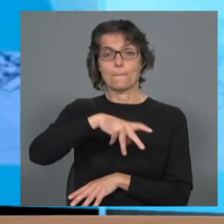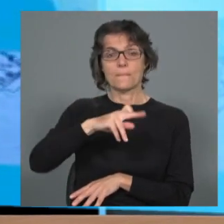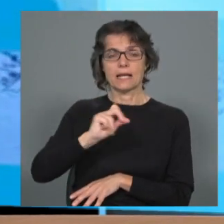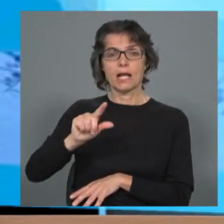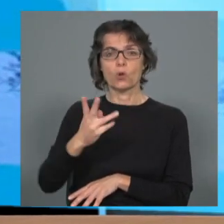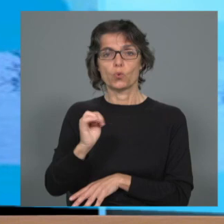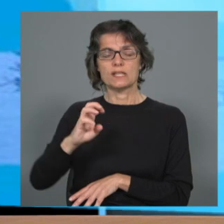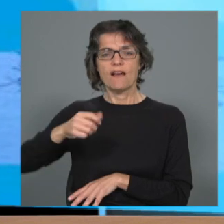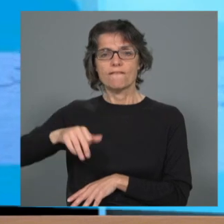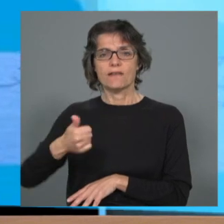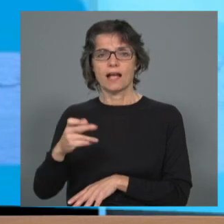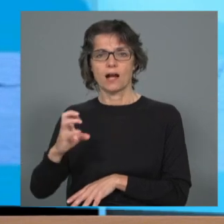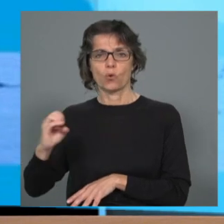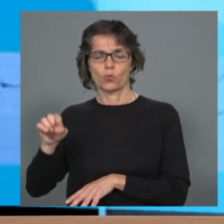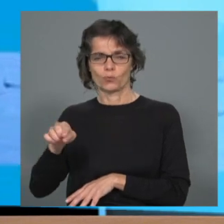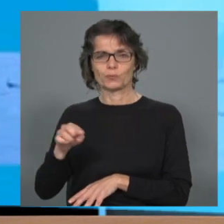Franco.